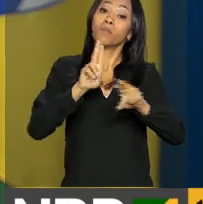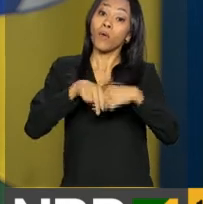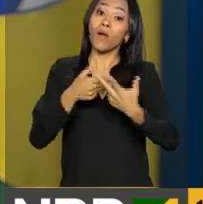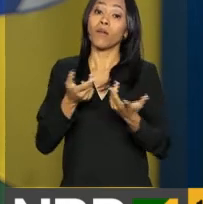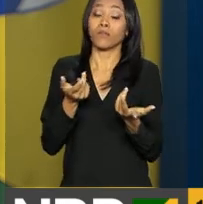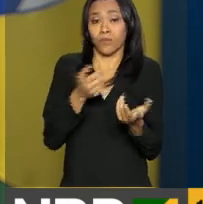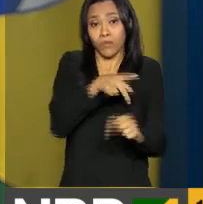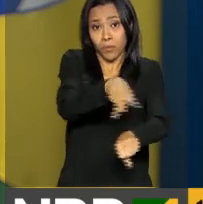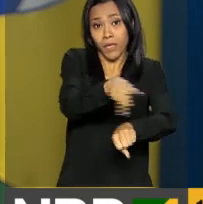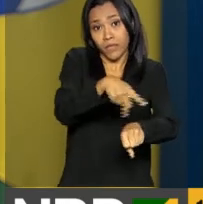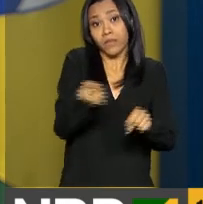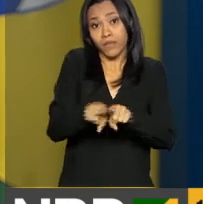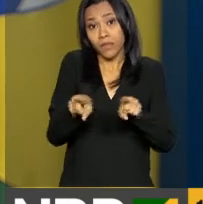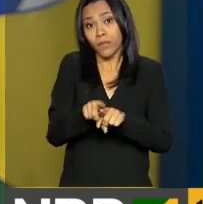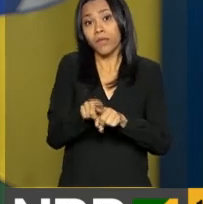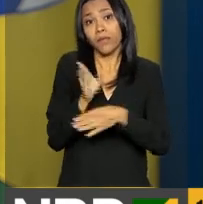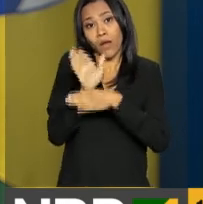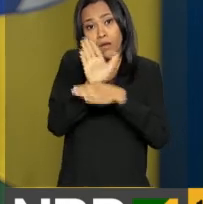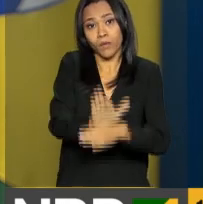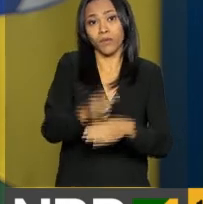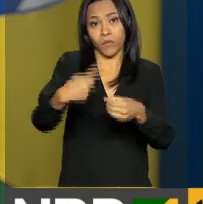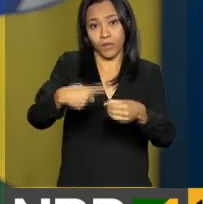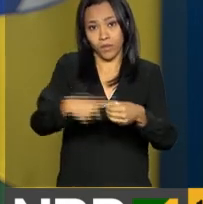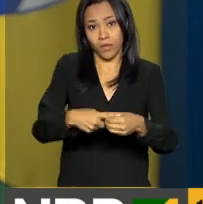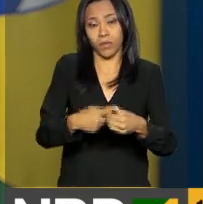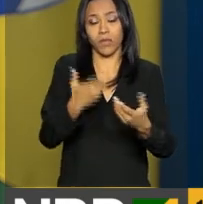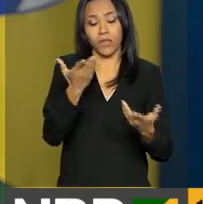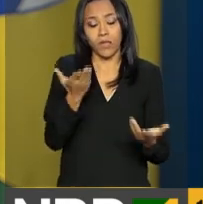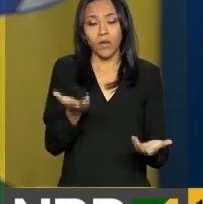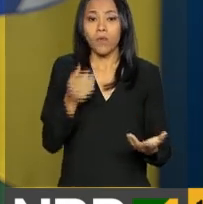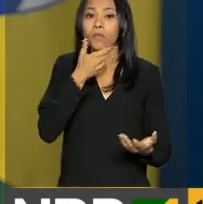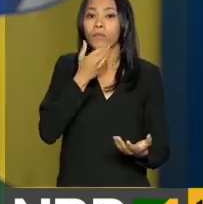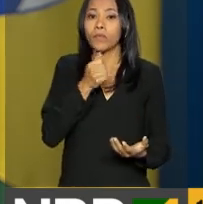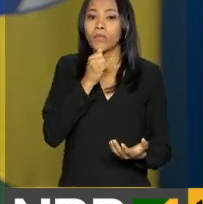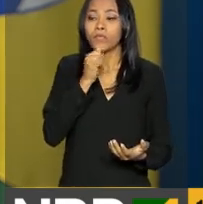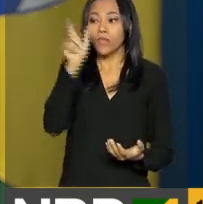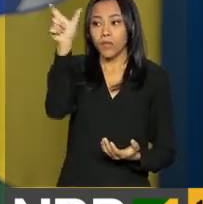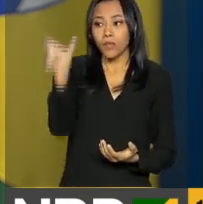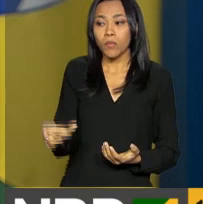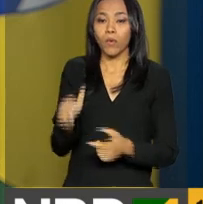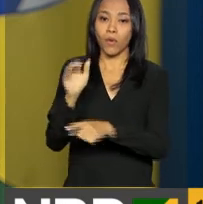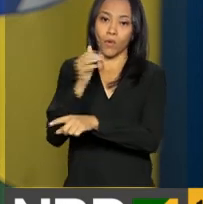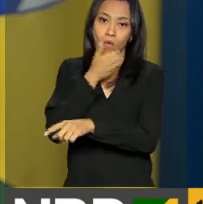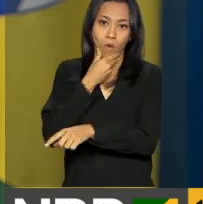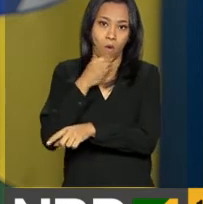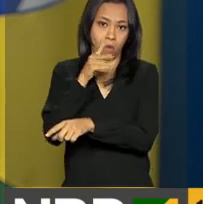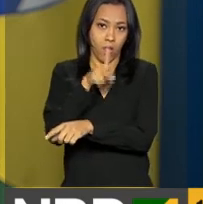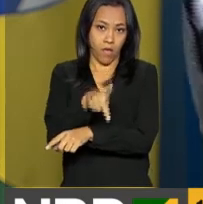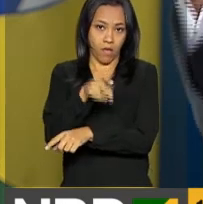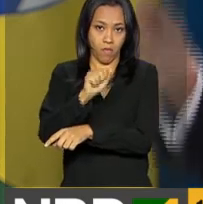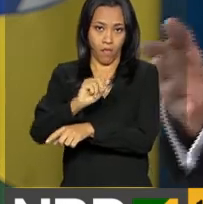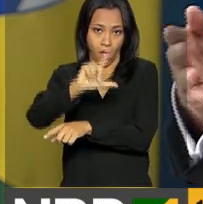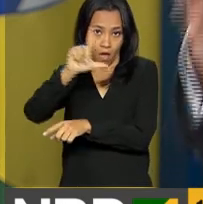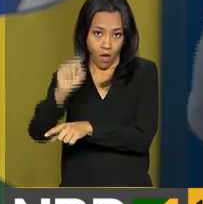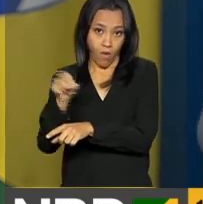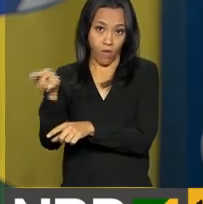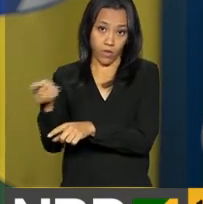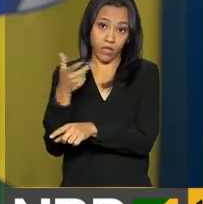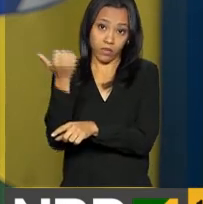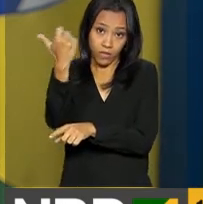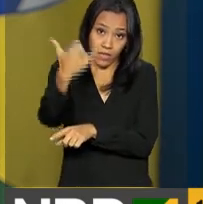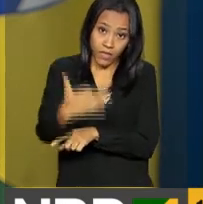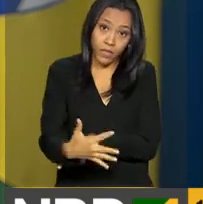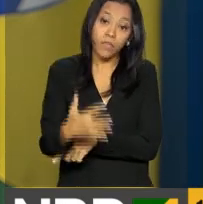Paulo, pelo próprio município. O Paulo está dando demonstração aí, atuarial, numérica, das vantagens que